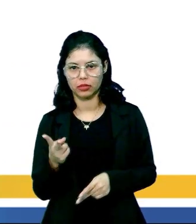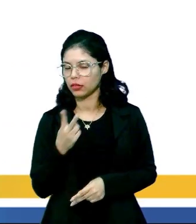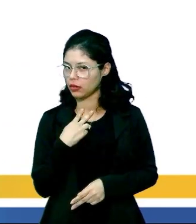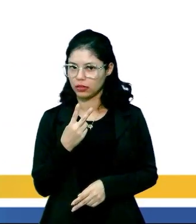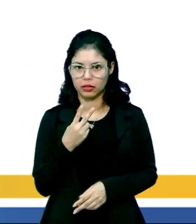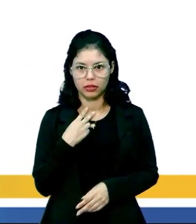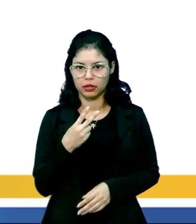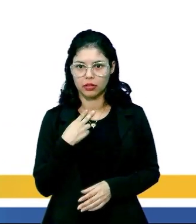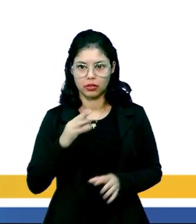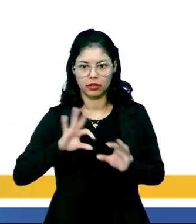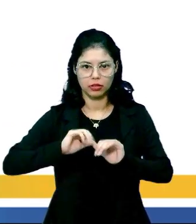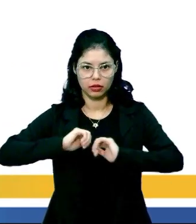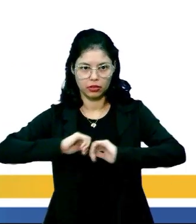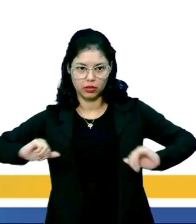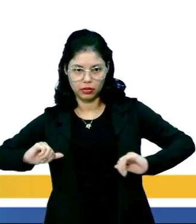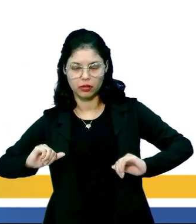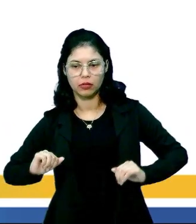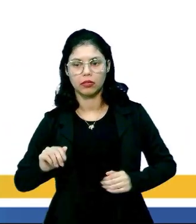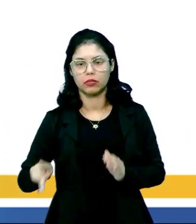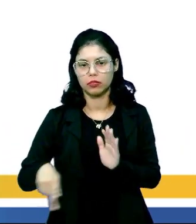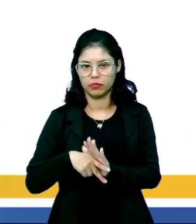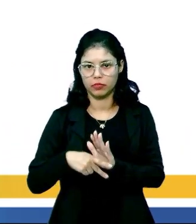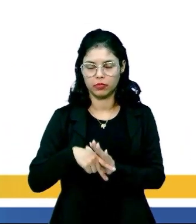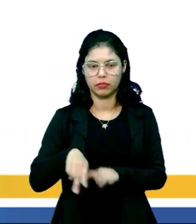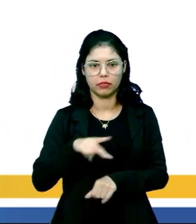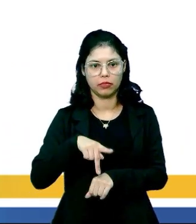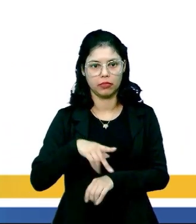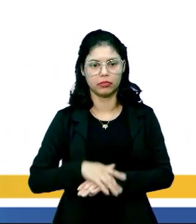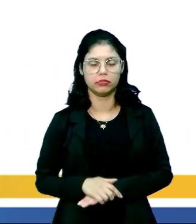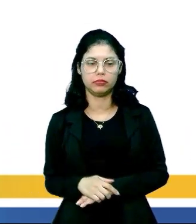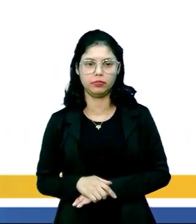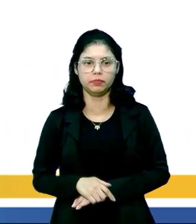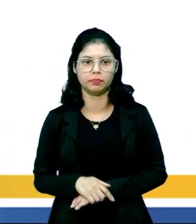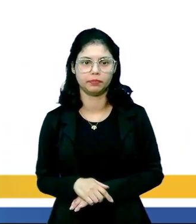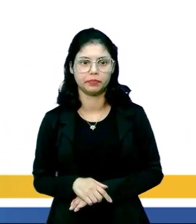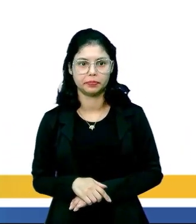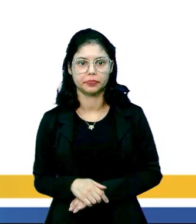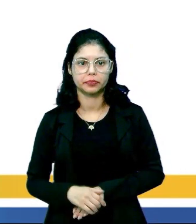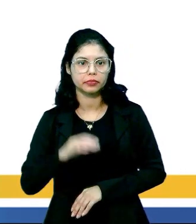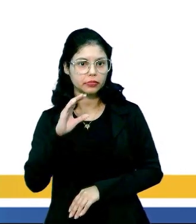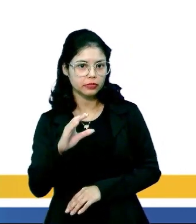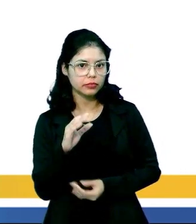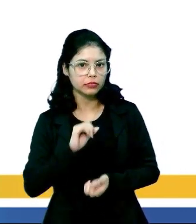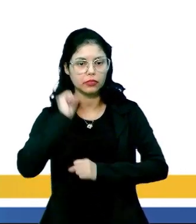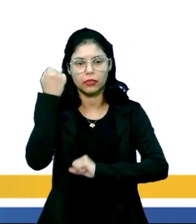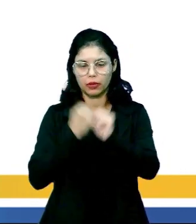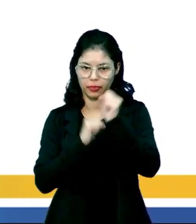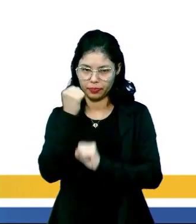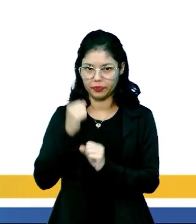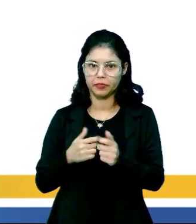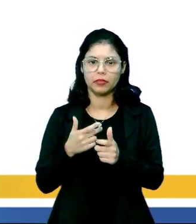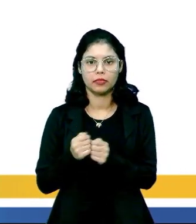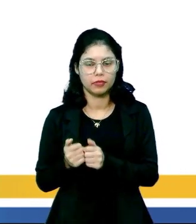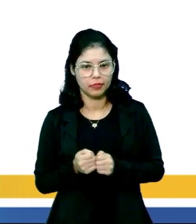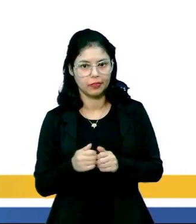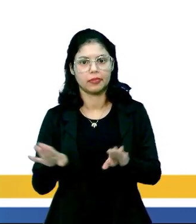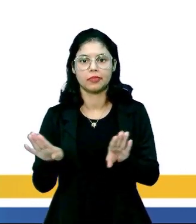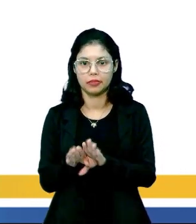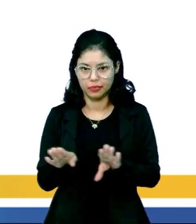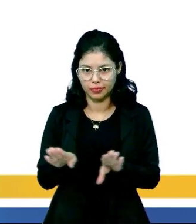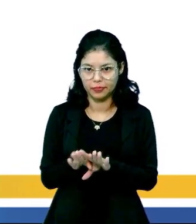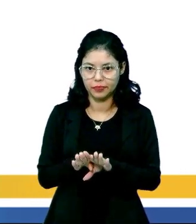popular não pode ser desvinculada de suas raízes letra c a indústria de